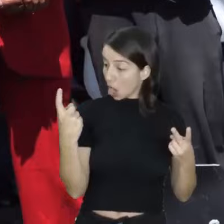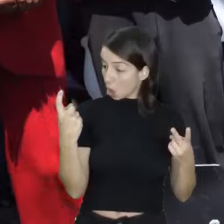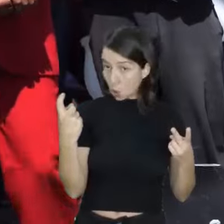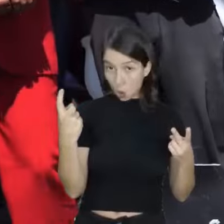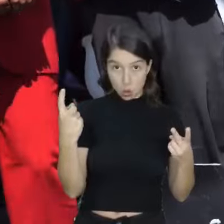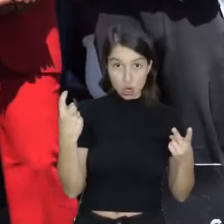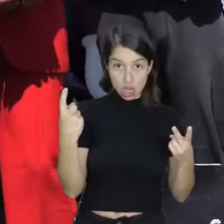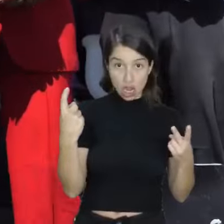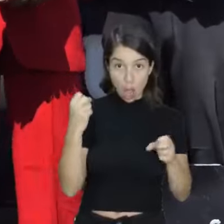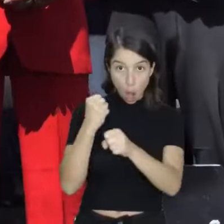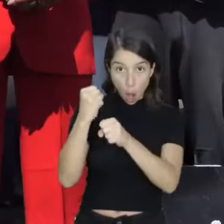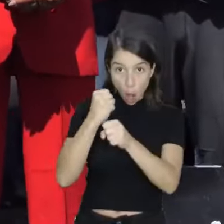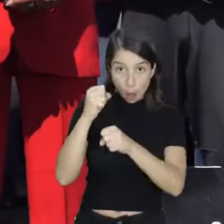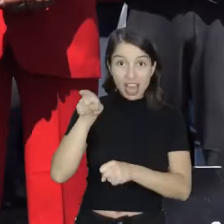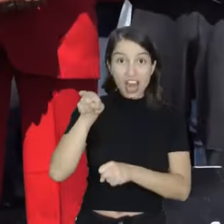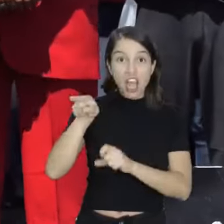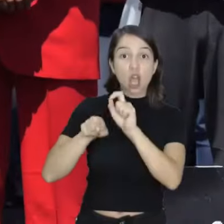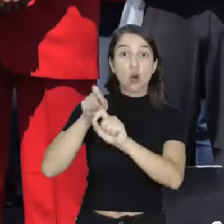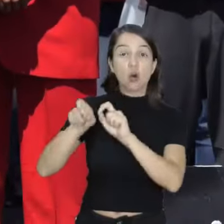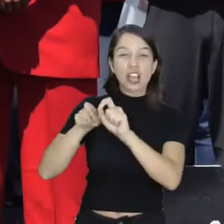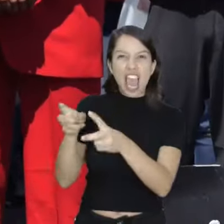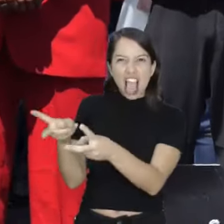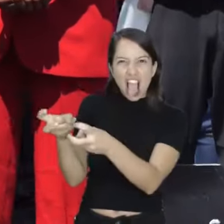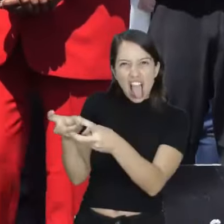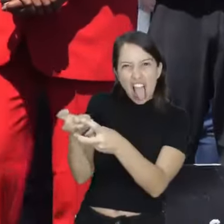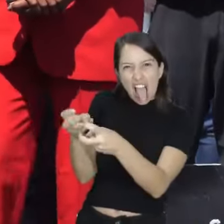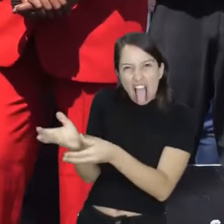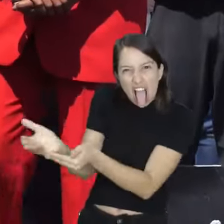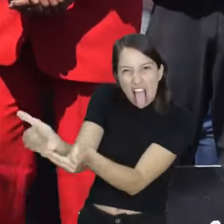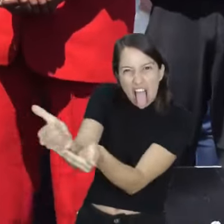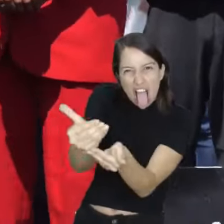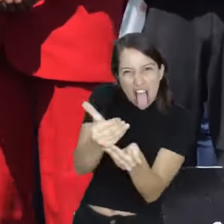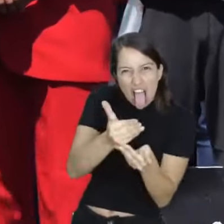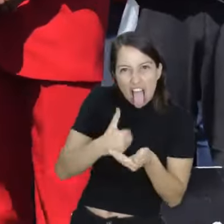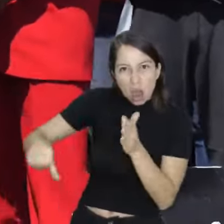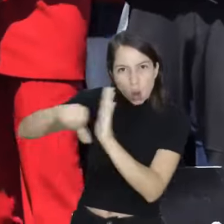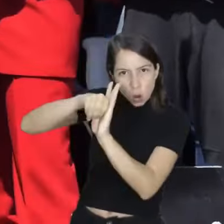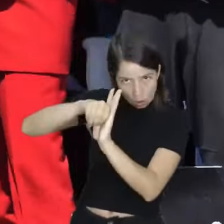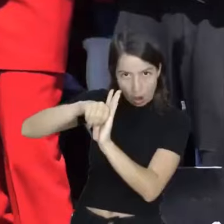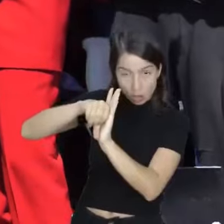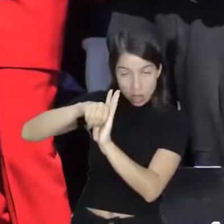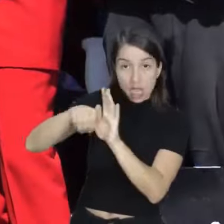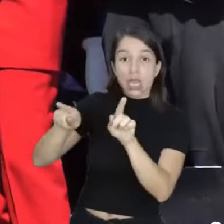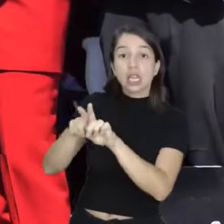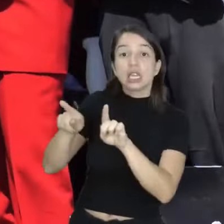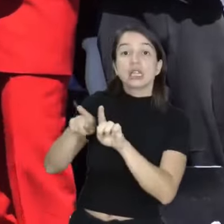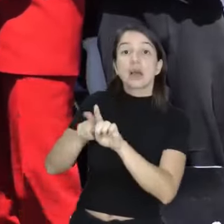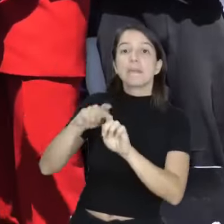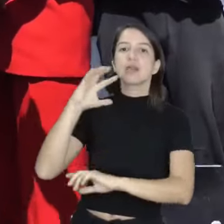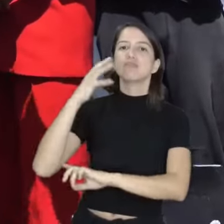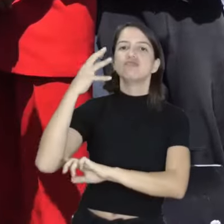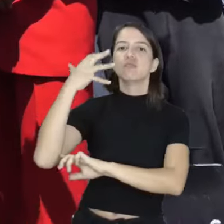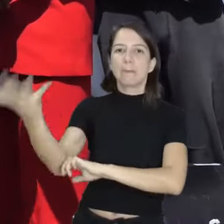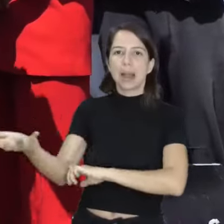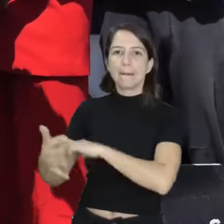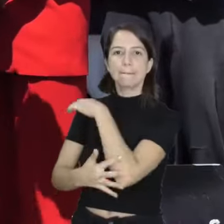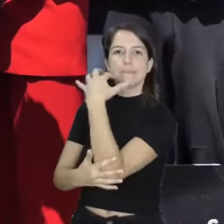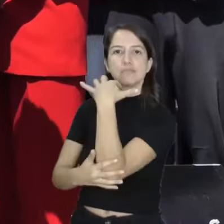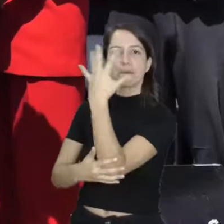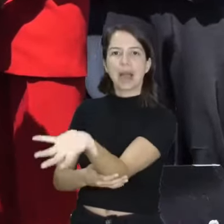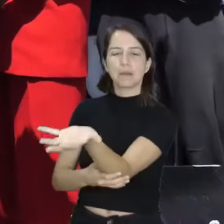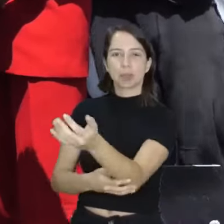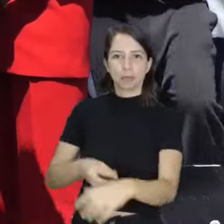ilegal. Eu acabei de visitar o Maranhão. Não tem uma obra dele. Eu acabei de visitar Montes Claros e